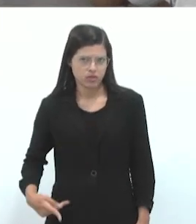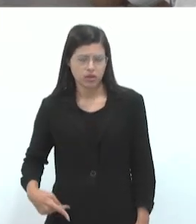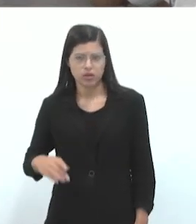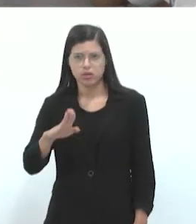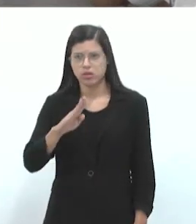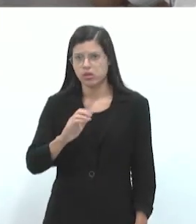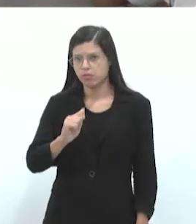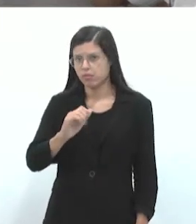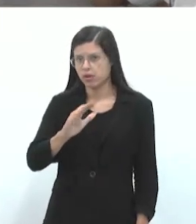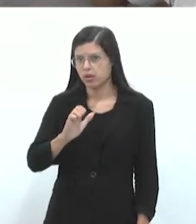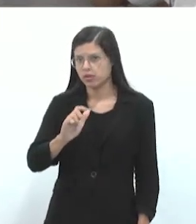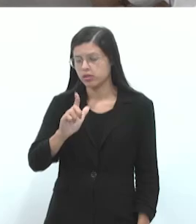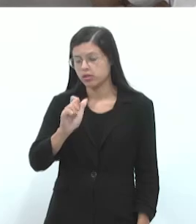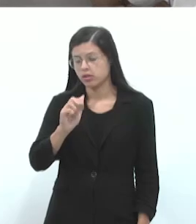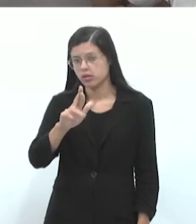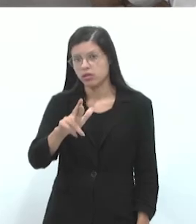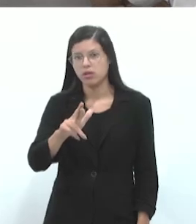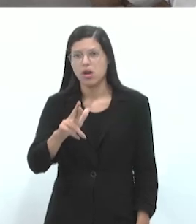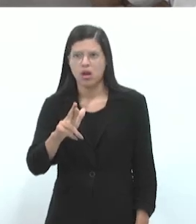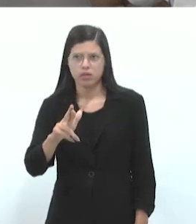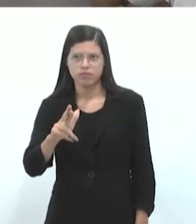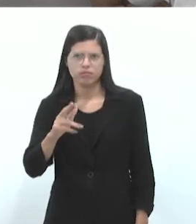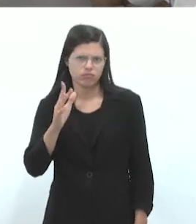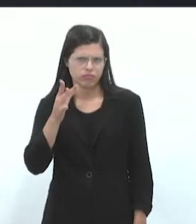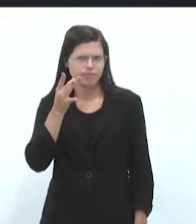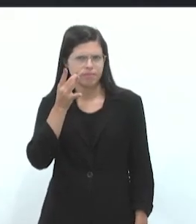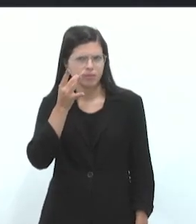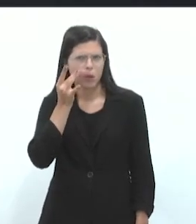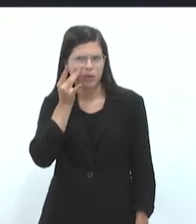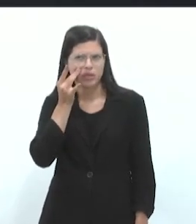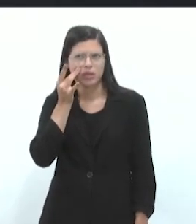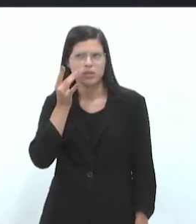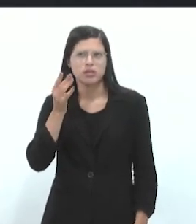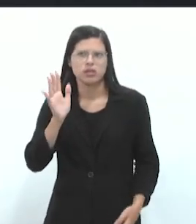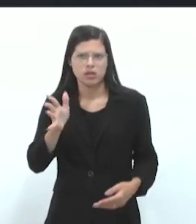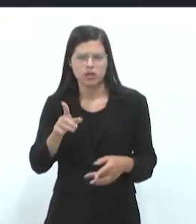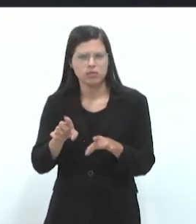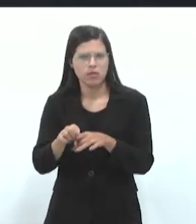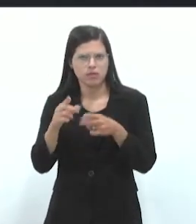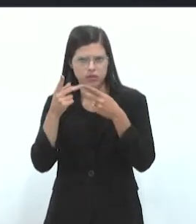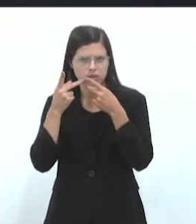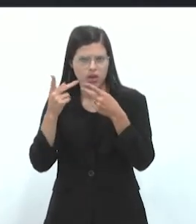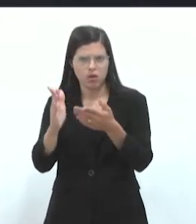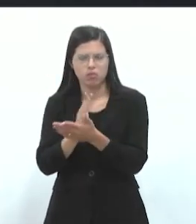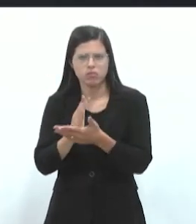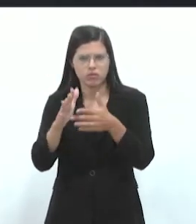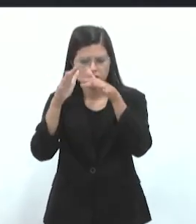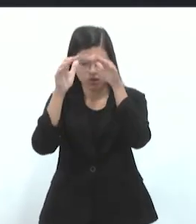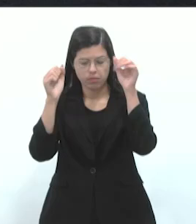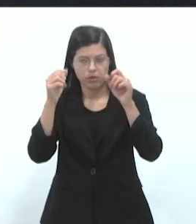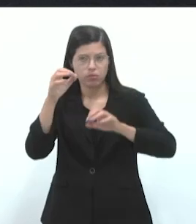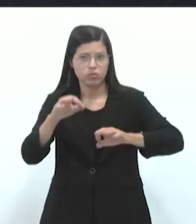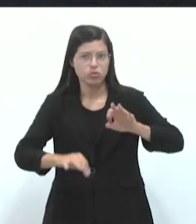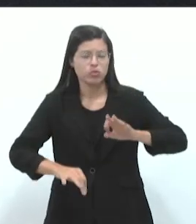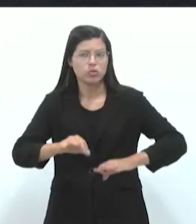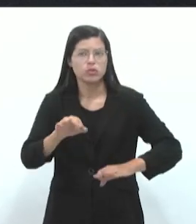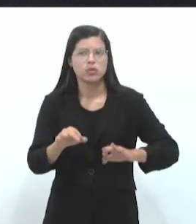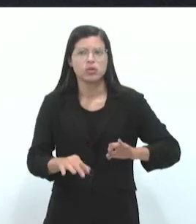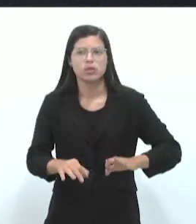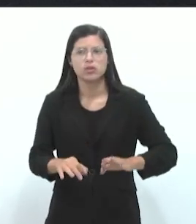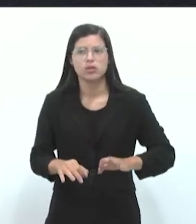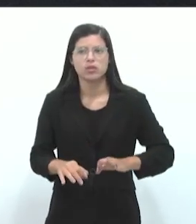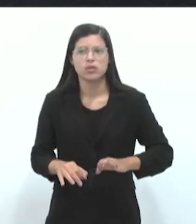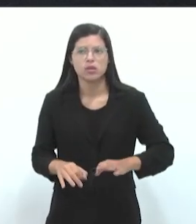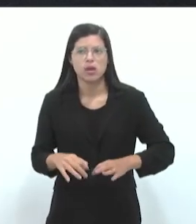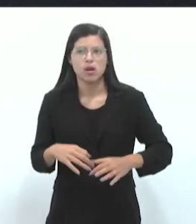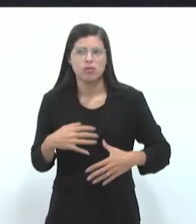tem participado, eu mesmo testemunhei e fui com Vossa Excelência algumas vezes ao Tribunal de Justiça, em casos distintos, E fico muito à